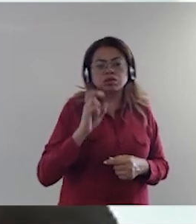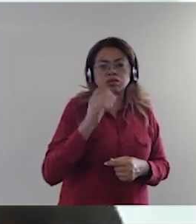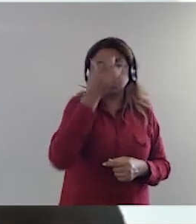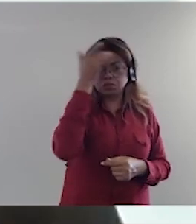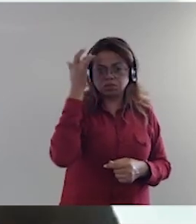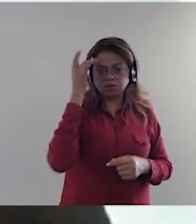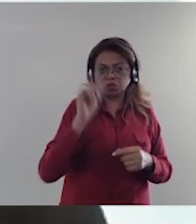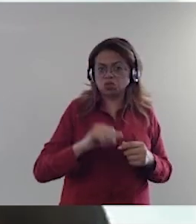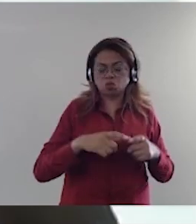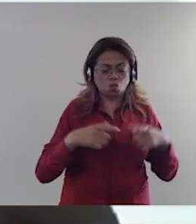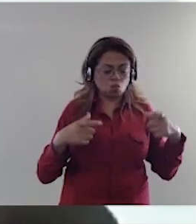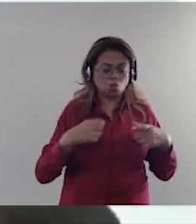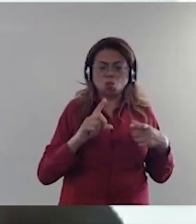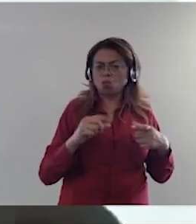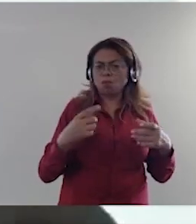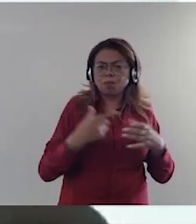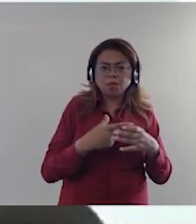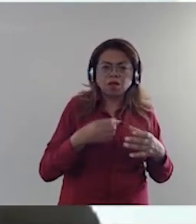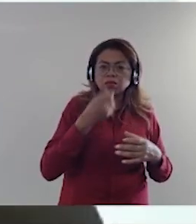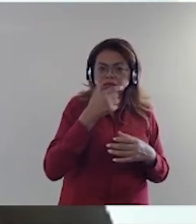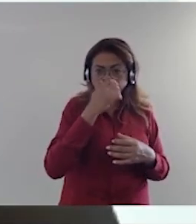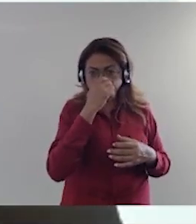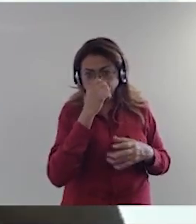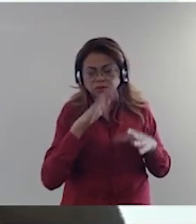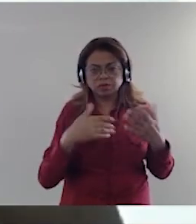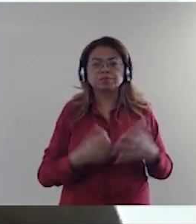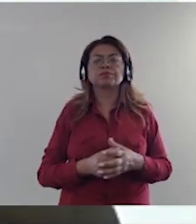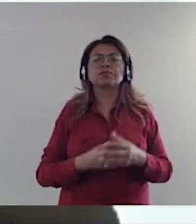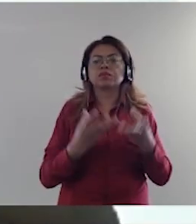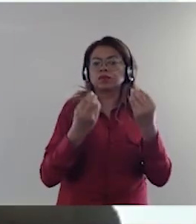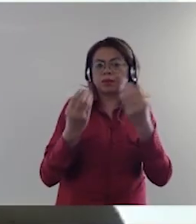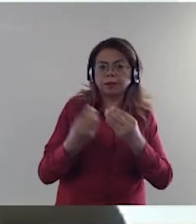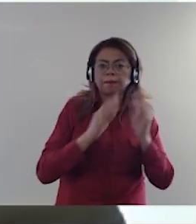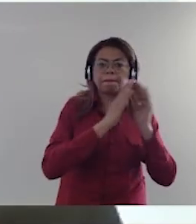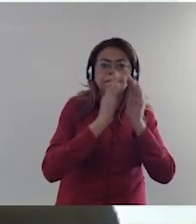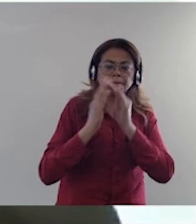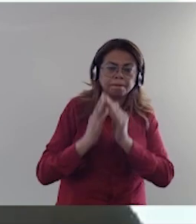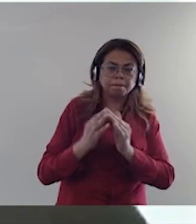falou, muitos desses imóveis em multipropriedade, né, pertencem a